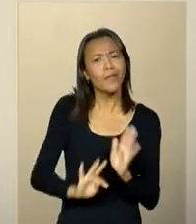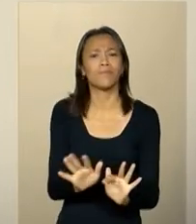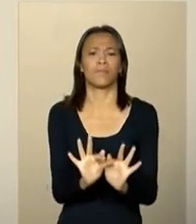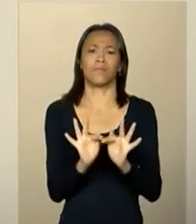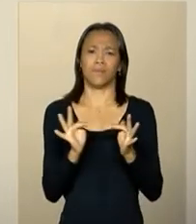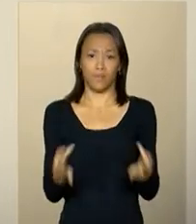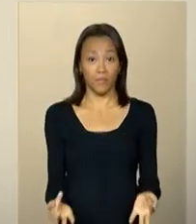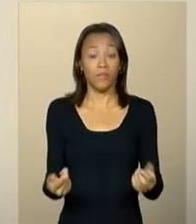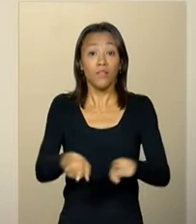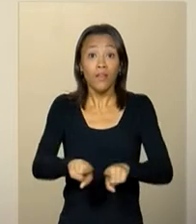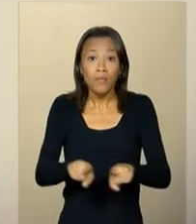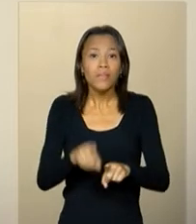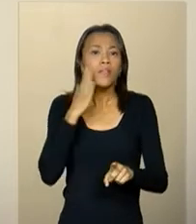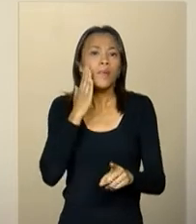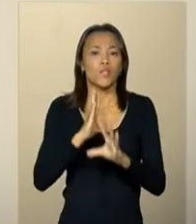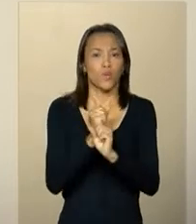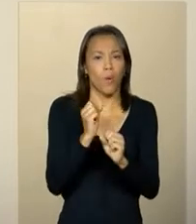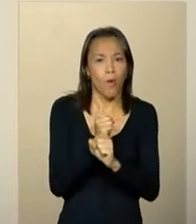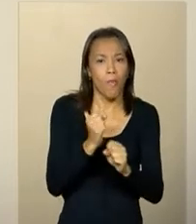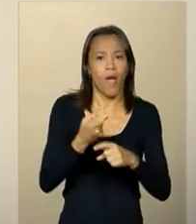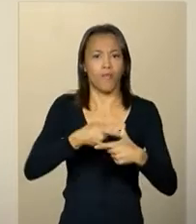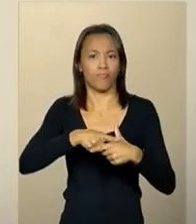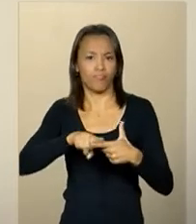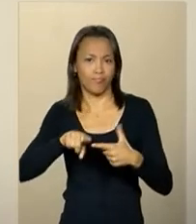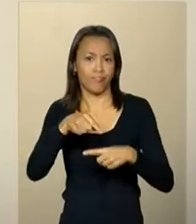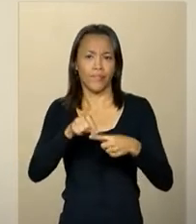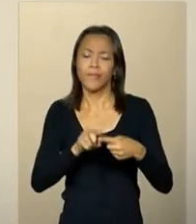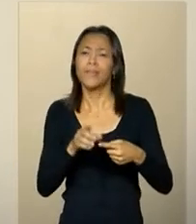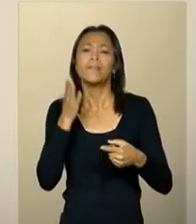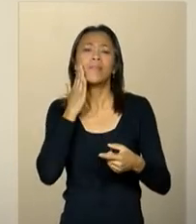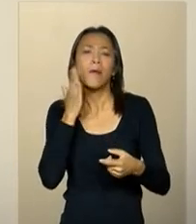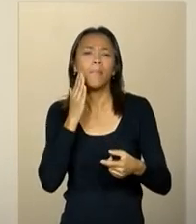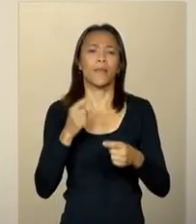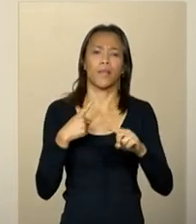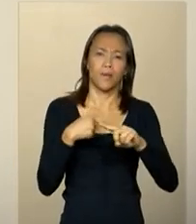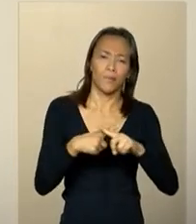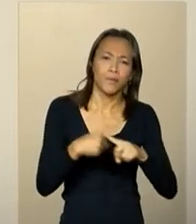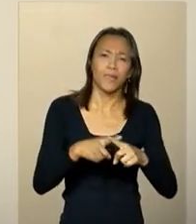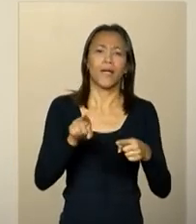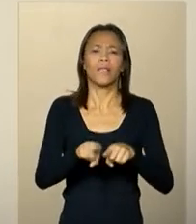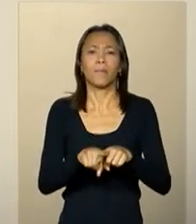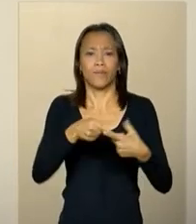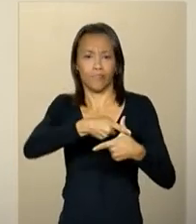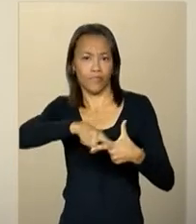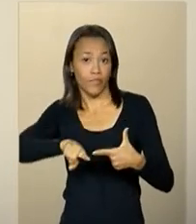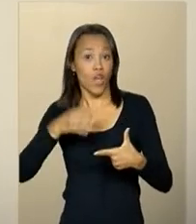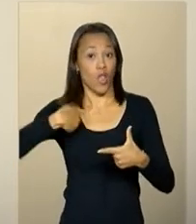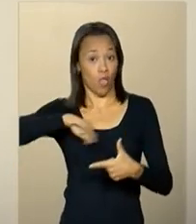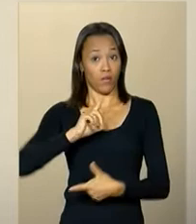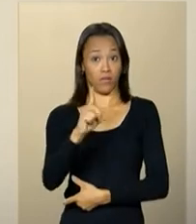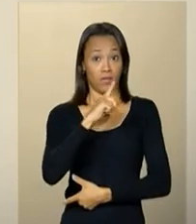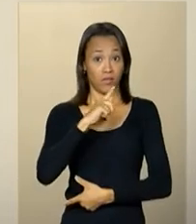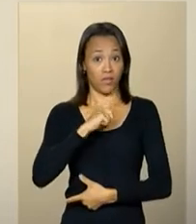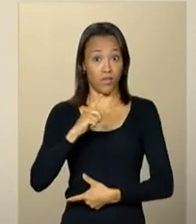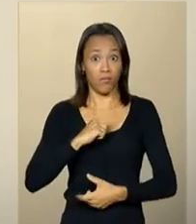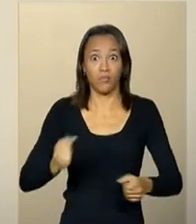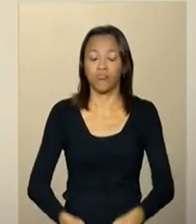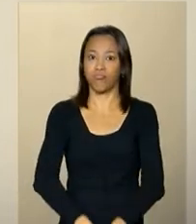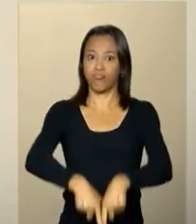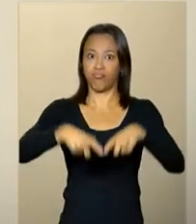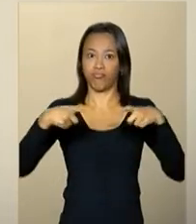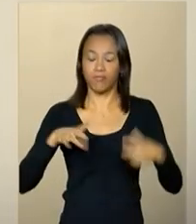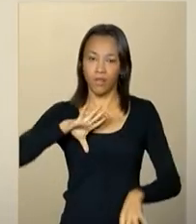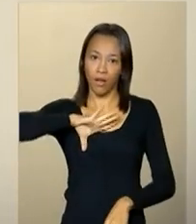simples e também somar subtrair e ter noções de multiplicar e dividir nós temos um imenso